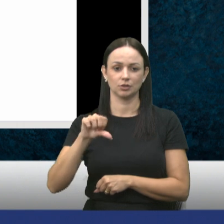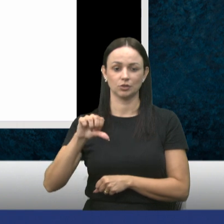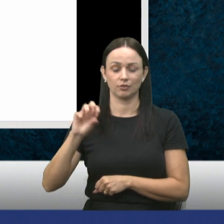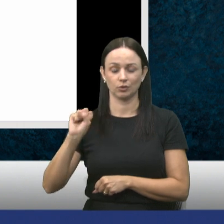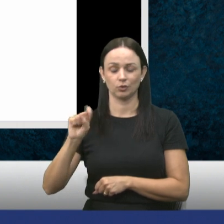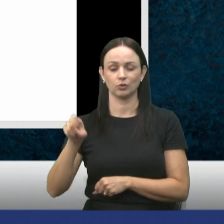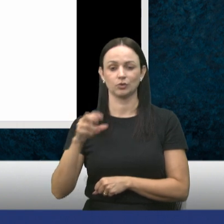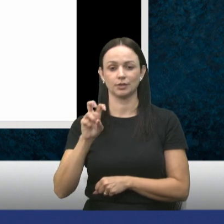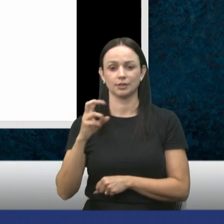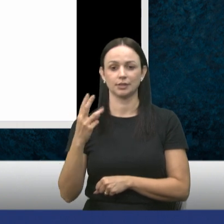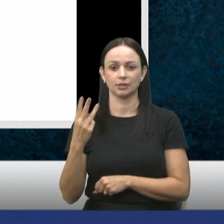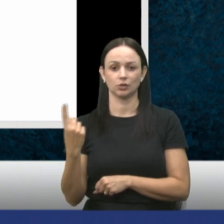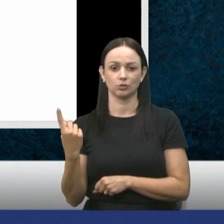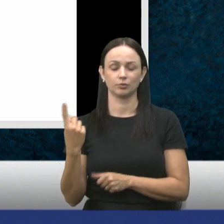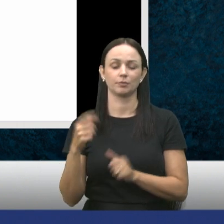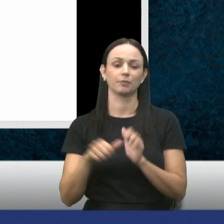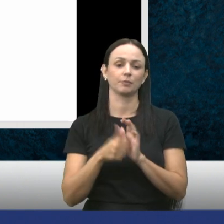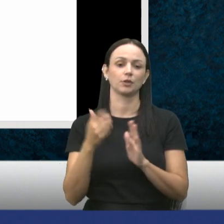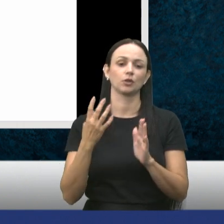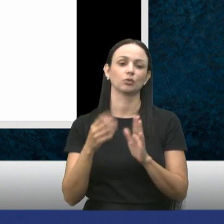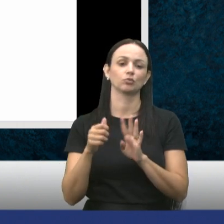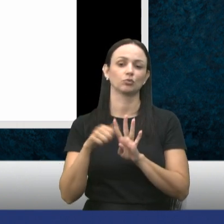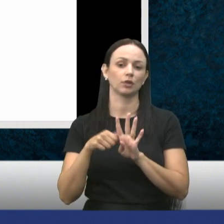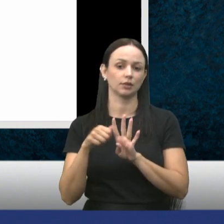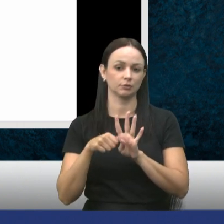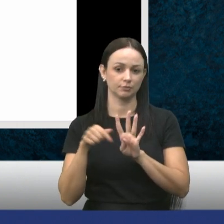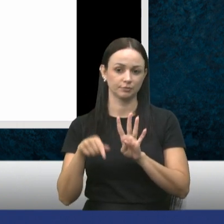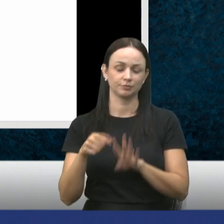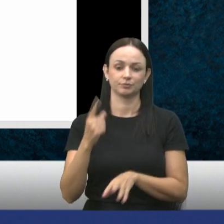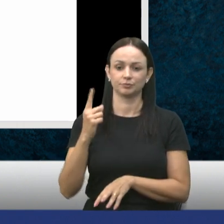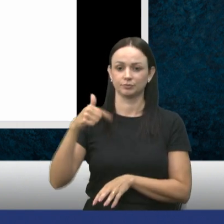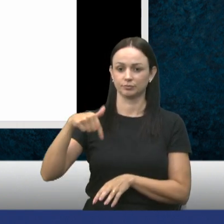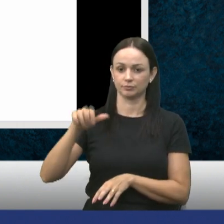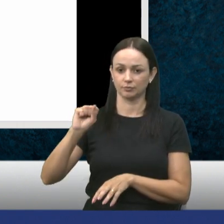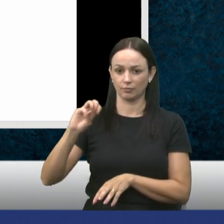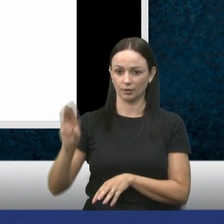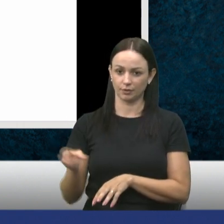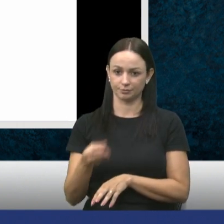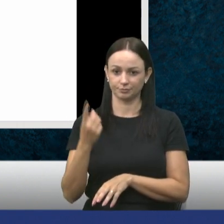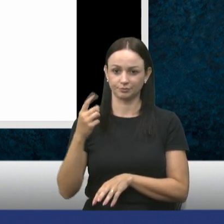155.598.531 e no primeiro quadrimestre desse ano,